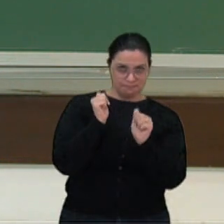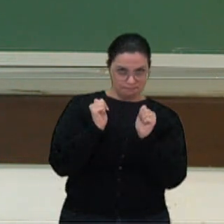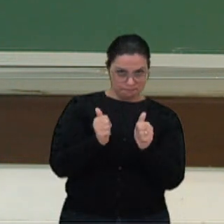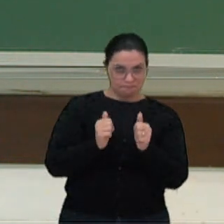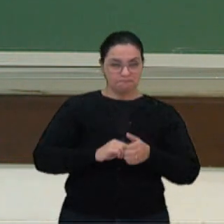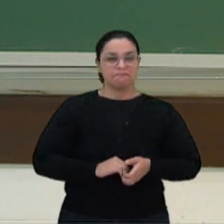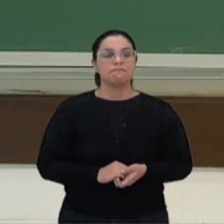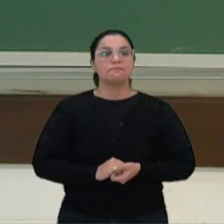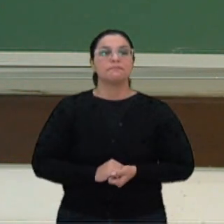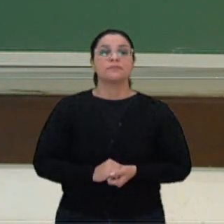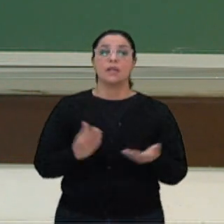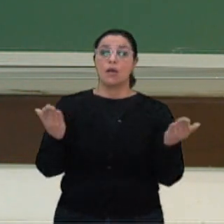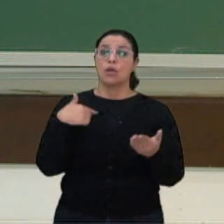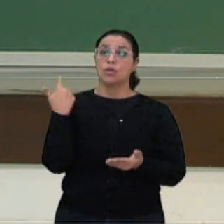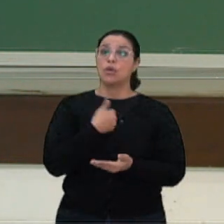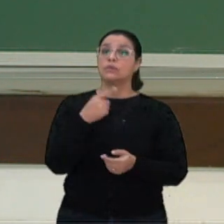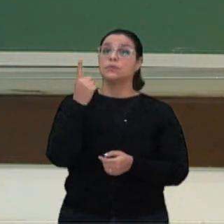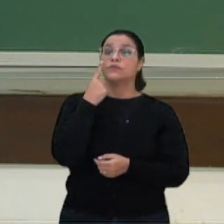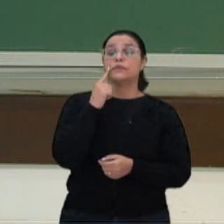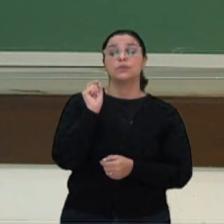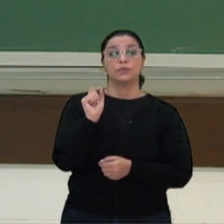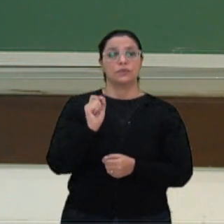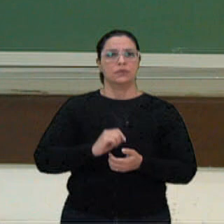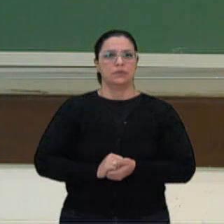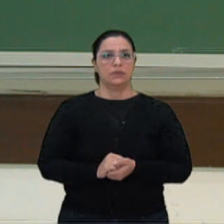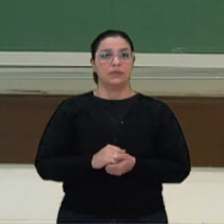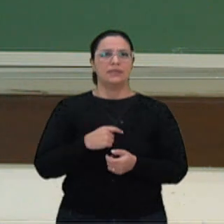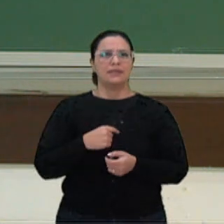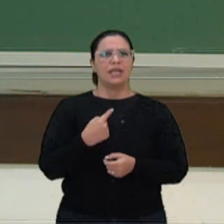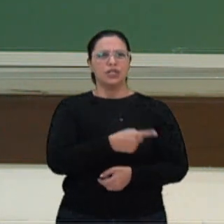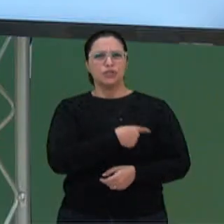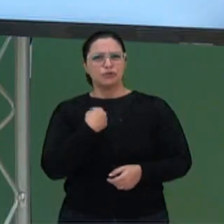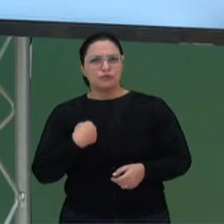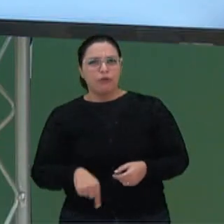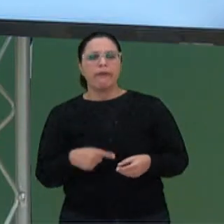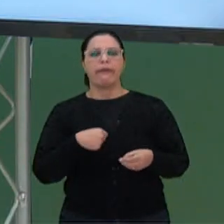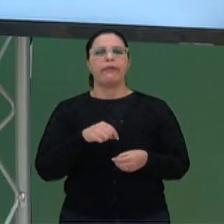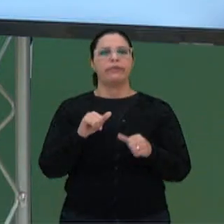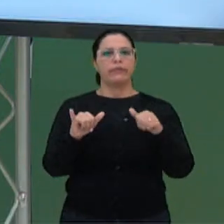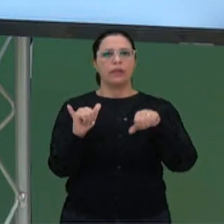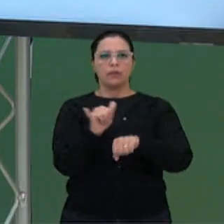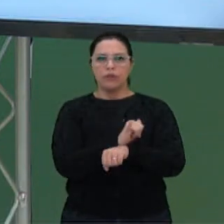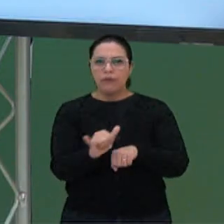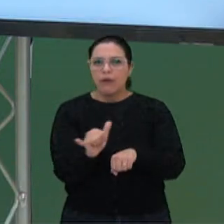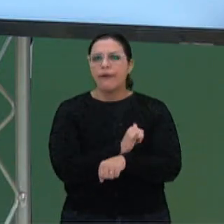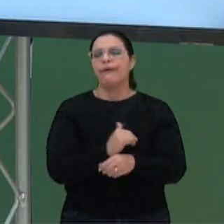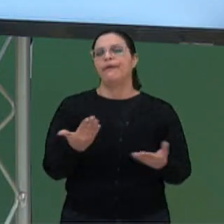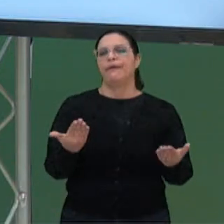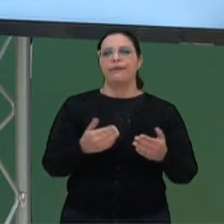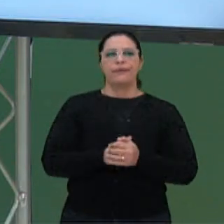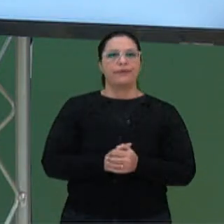milhões de habitantes. E aí nós vamos ter ali Xangai na China, Nova York nos Estados Unidos,